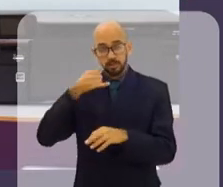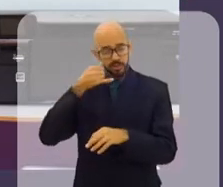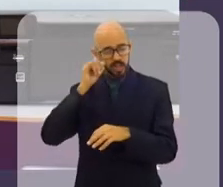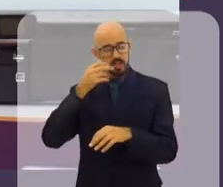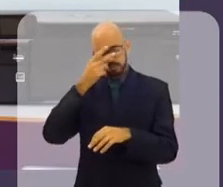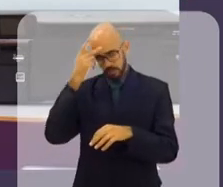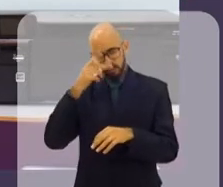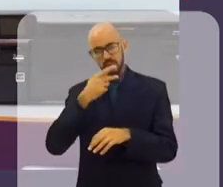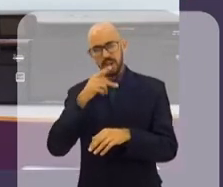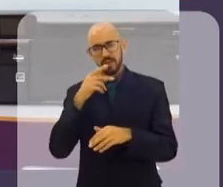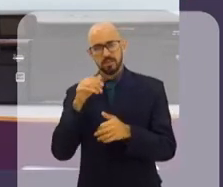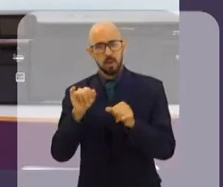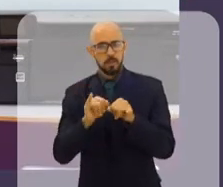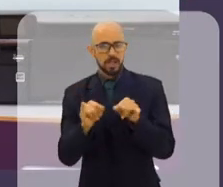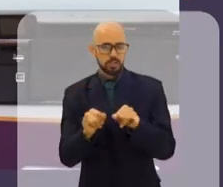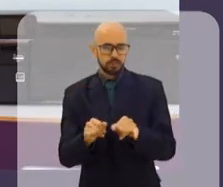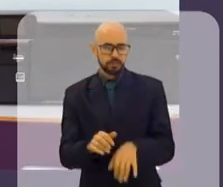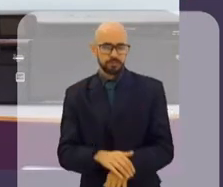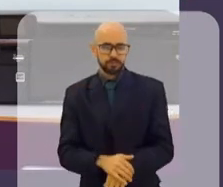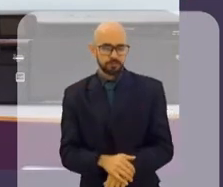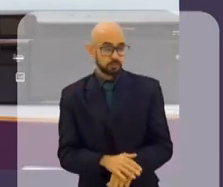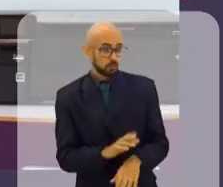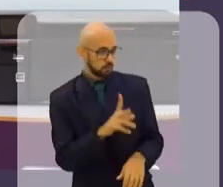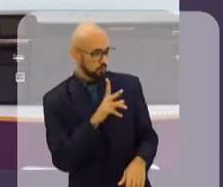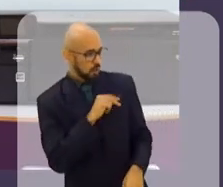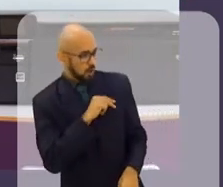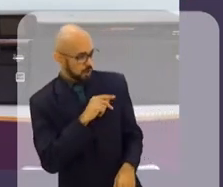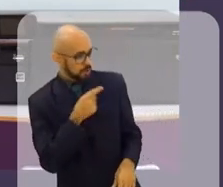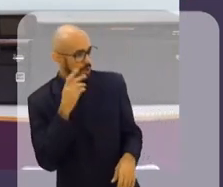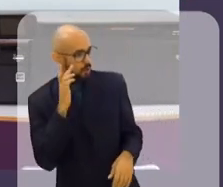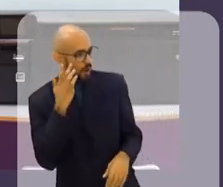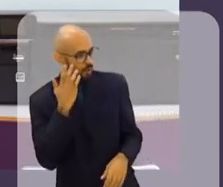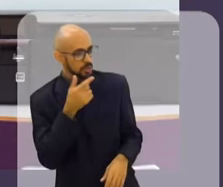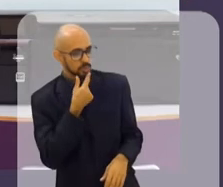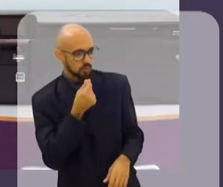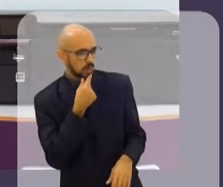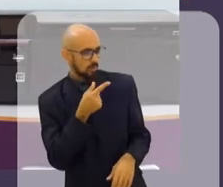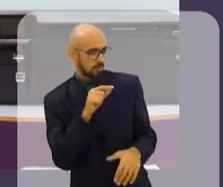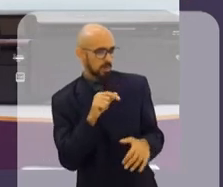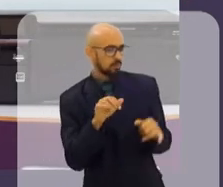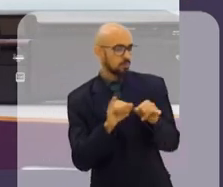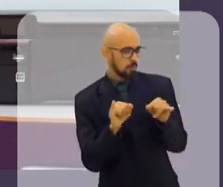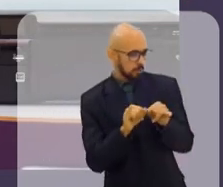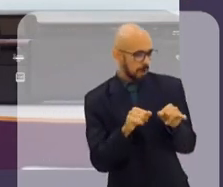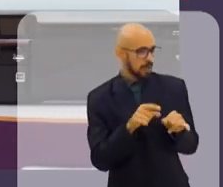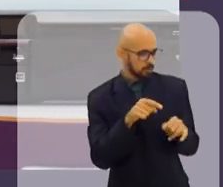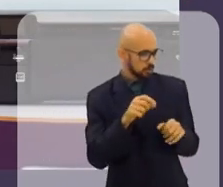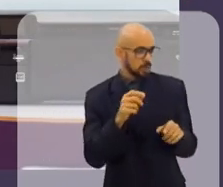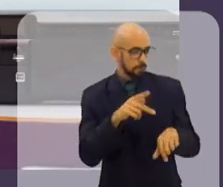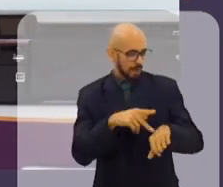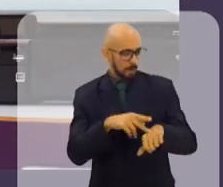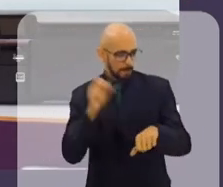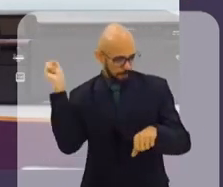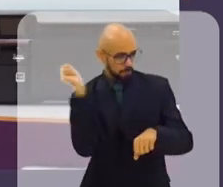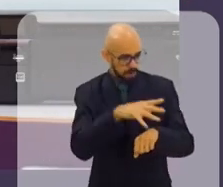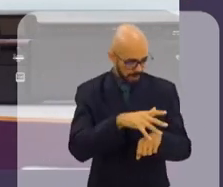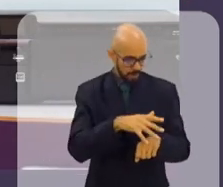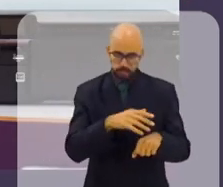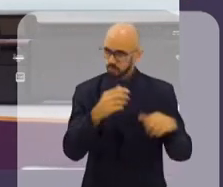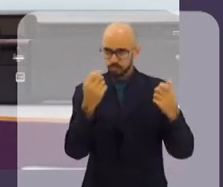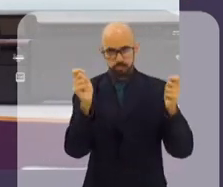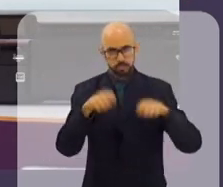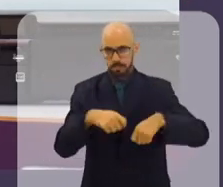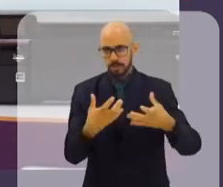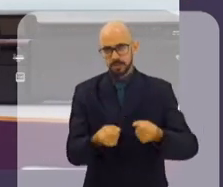besteira. Nossa, eu acho que ele seria apedrejado hoje, né? Não sei. Mas verdade, acho que não é mais